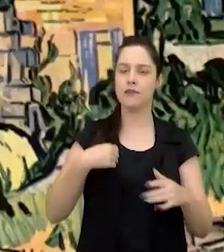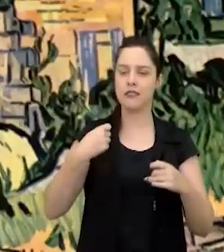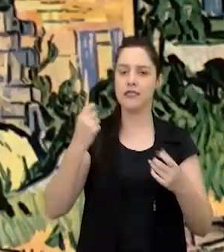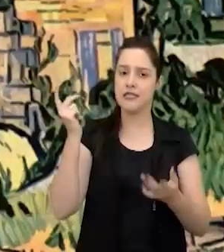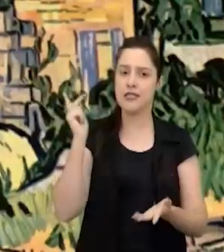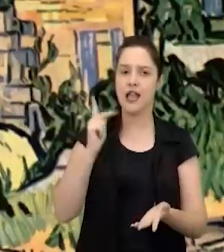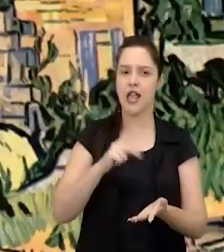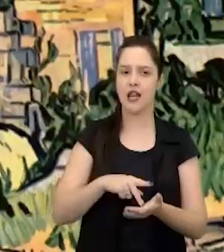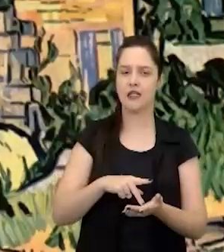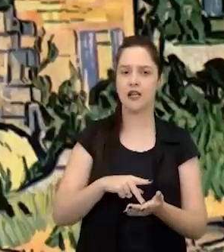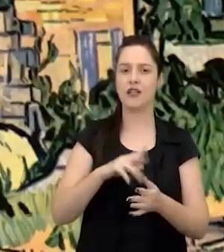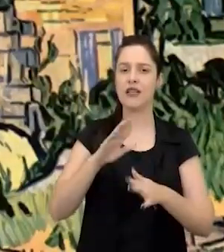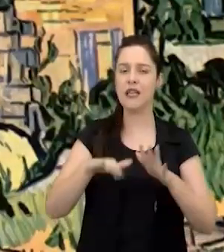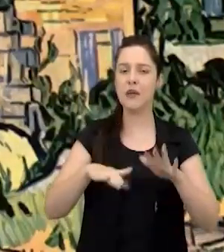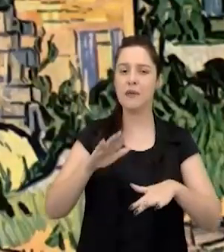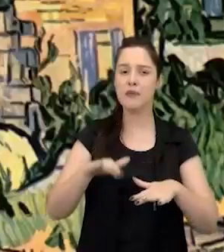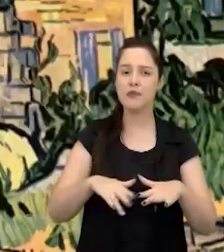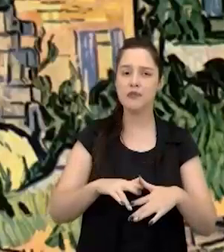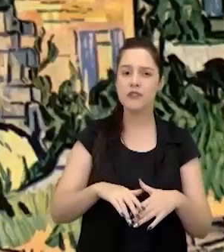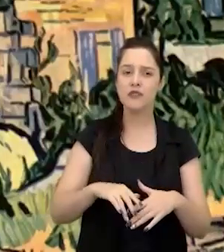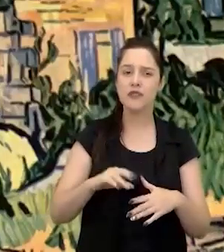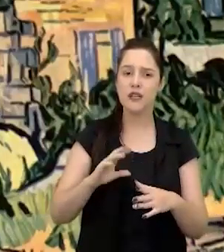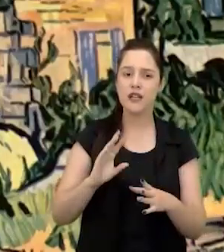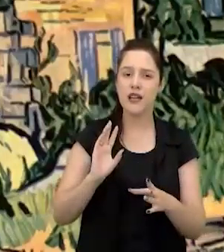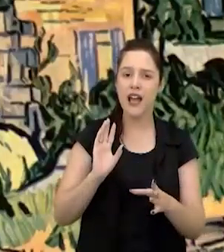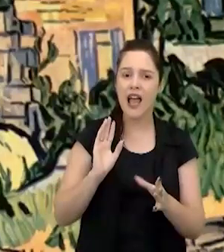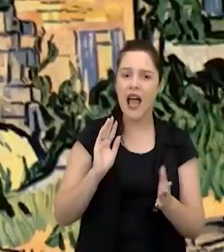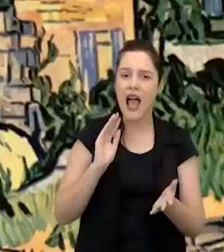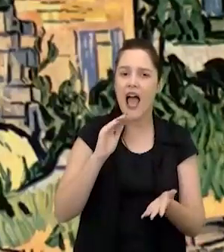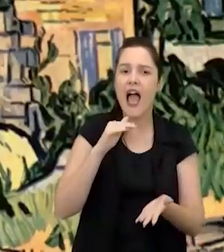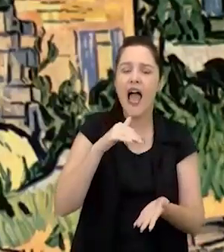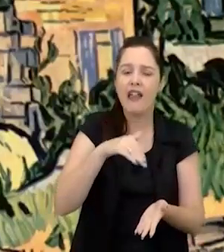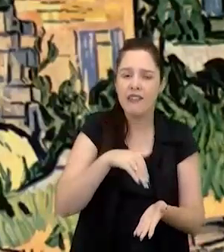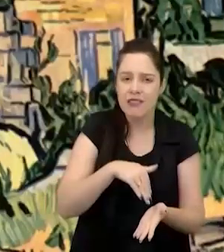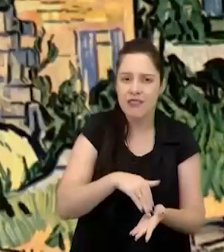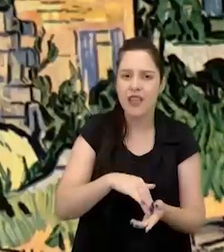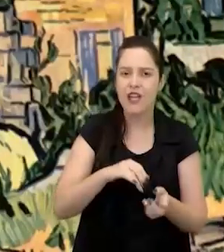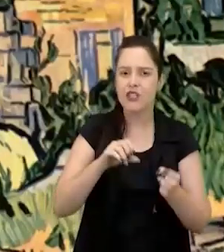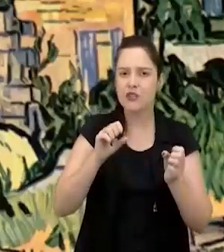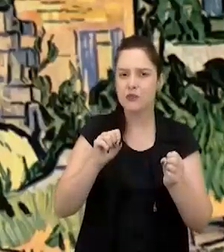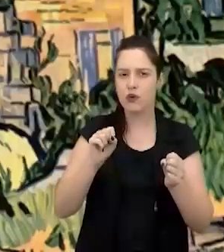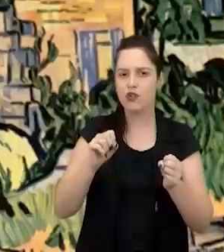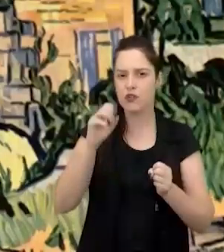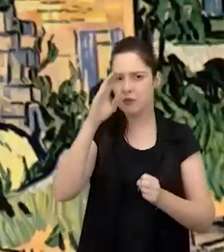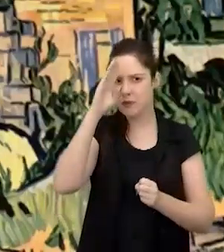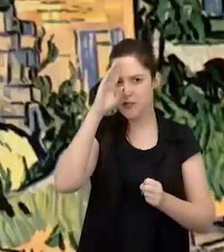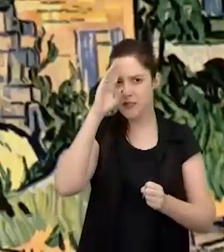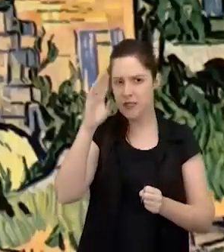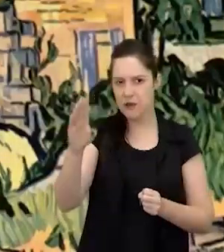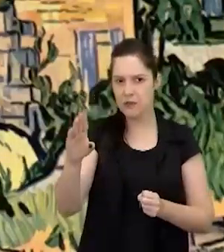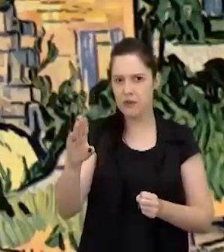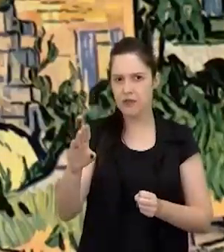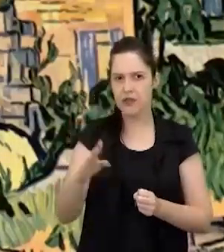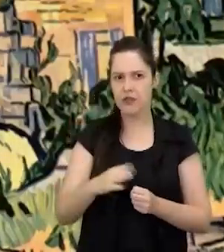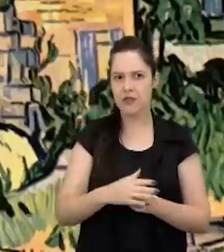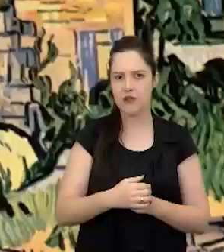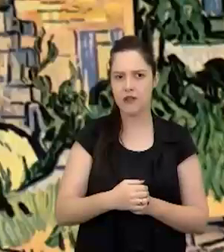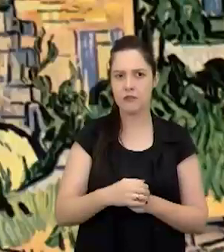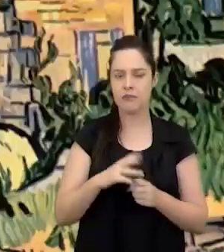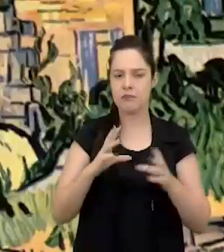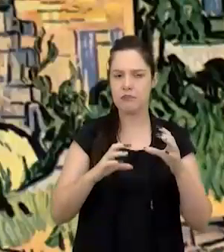Então, dependendo da análise, até a gente pode encaixar, principalmente Frida. Frida